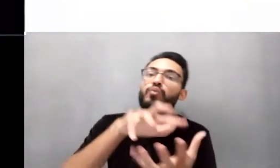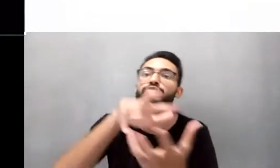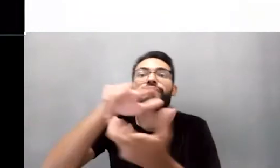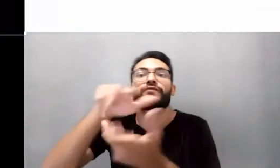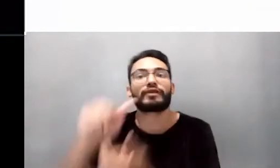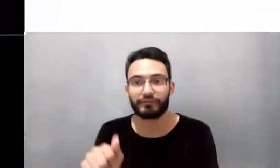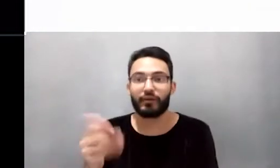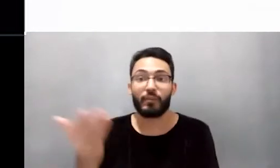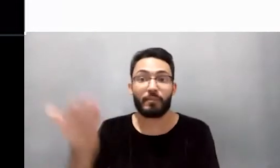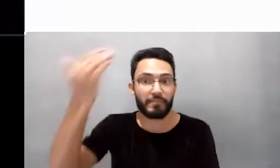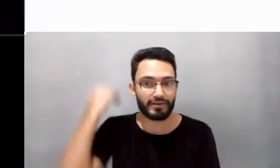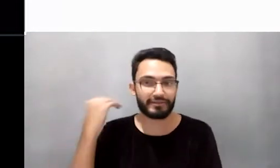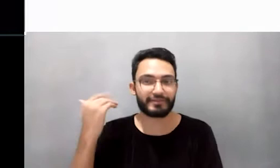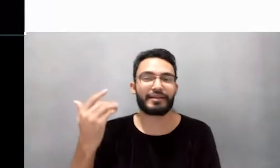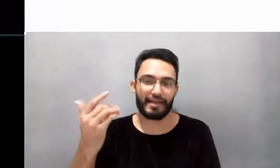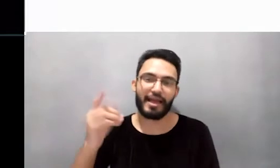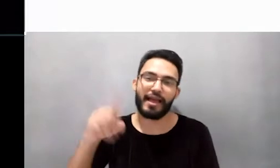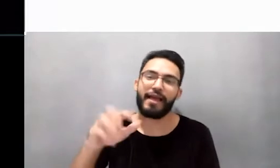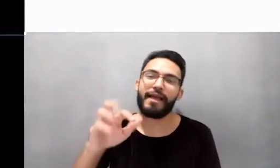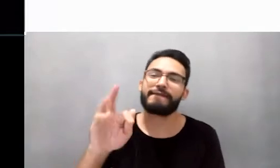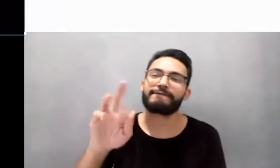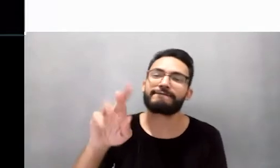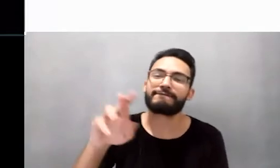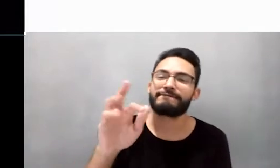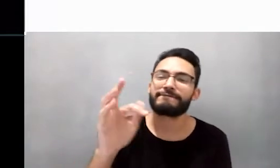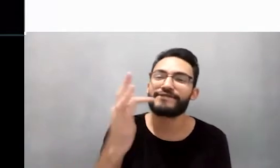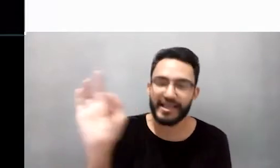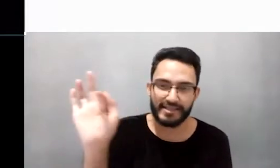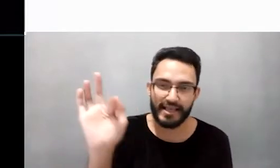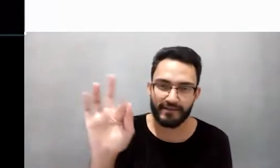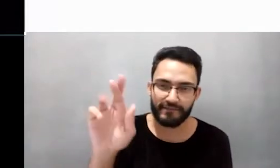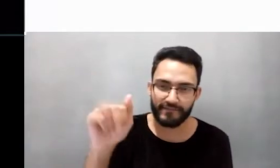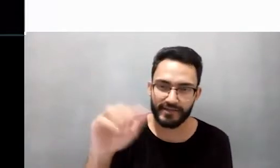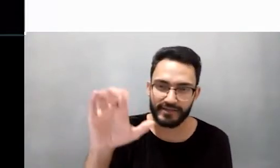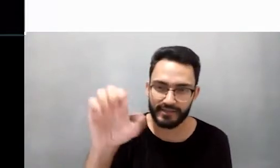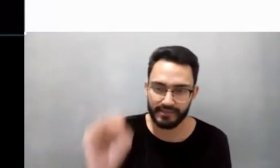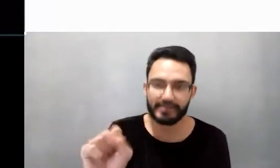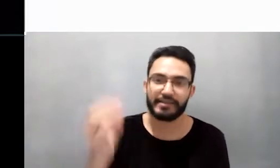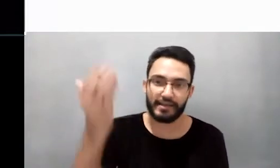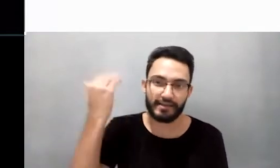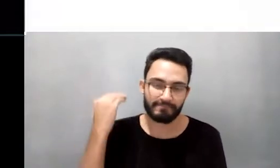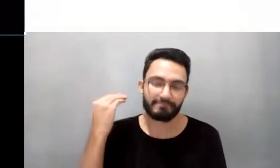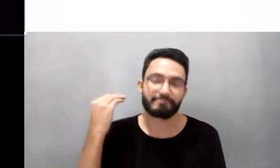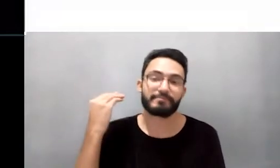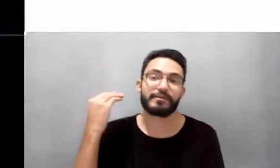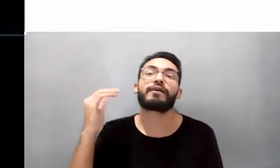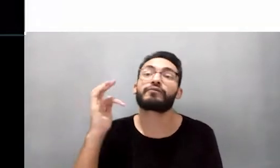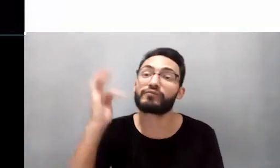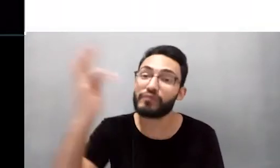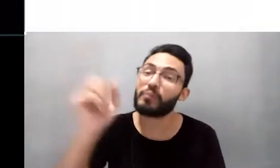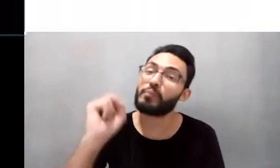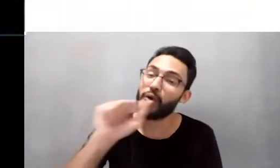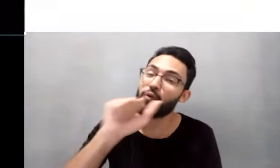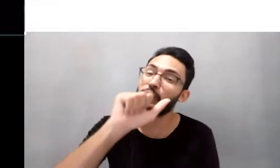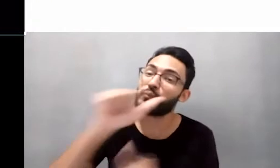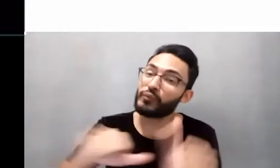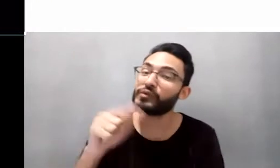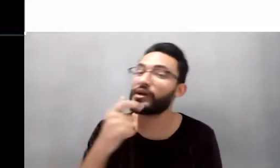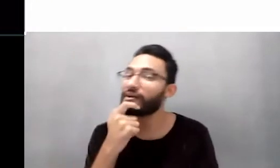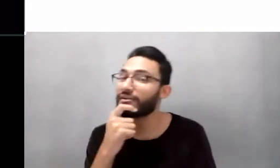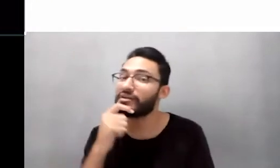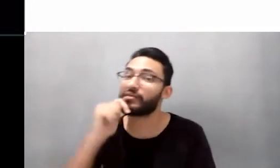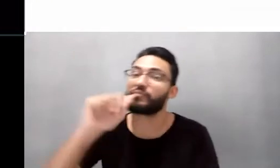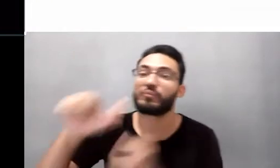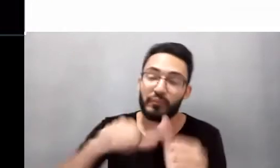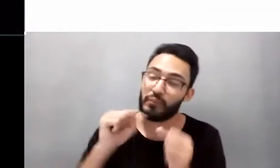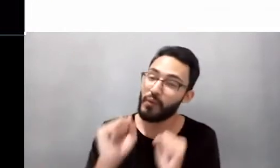no passado foi francês, não duvido nada que no futuro a gente tenha outro idioma, como mandarim sendo universal, não